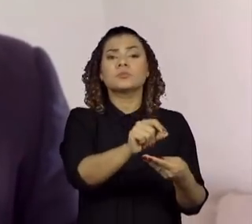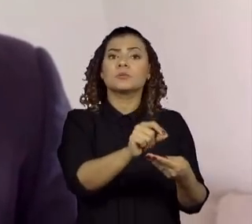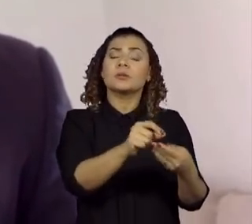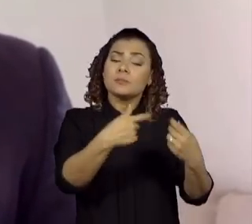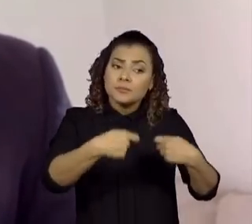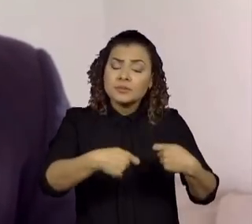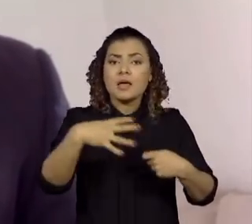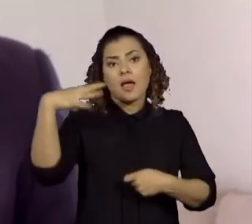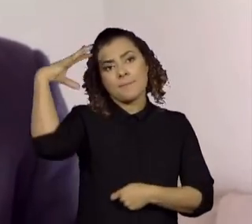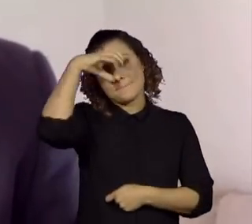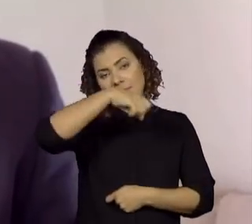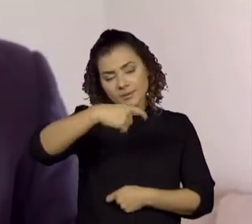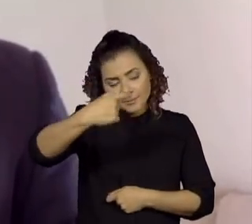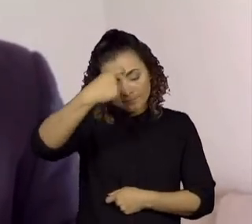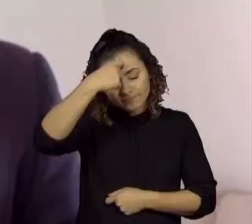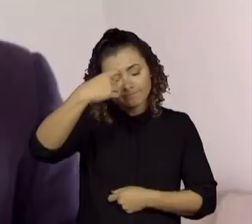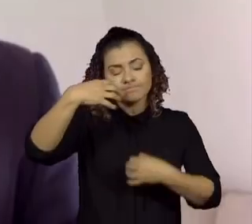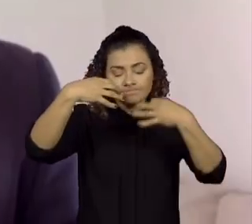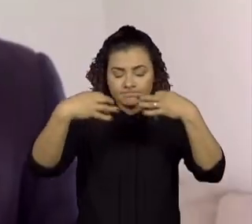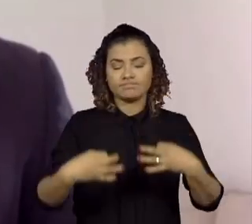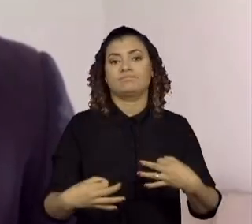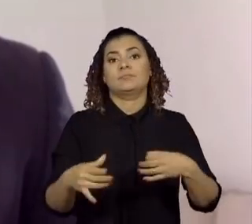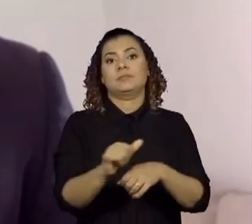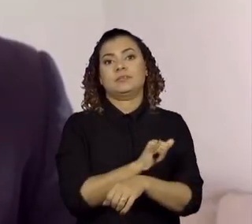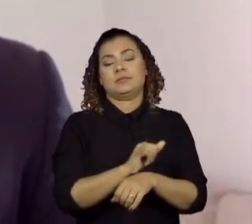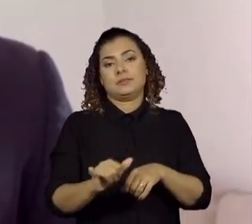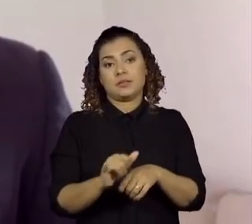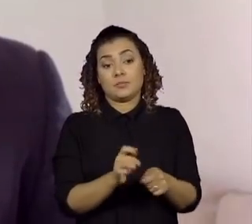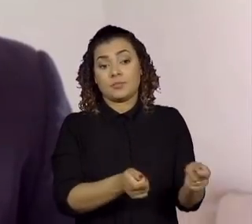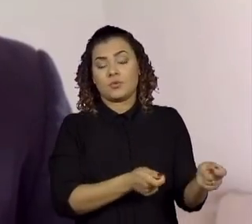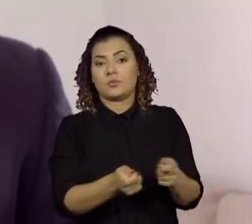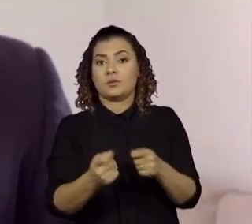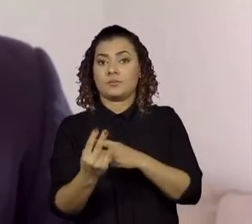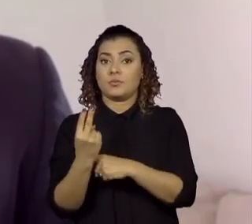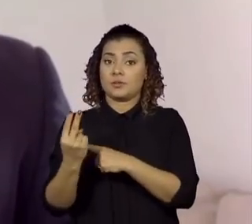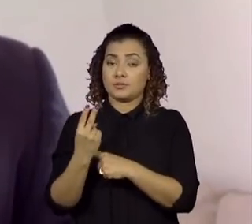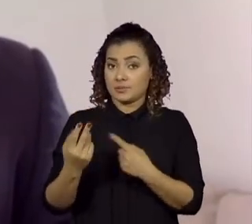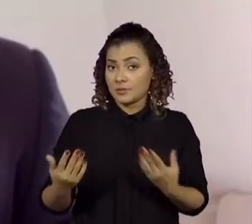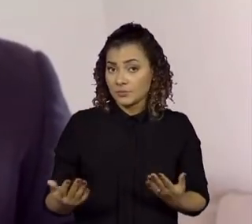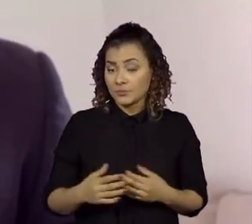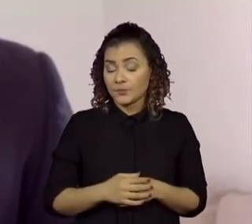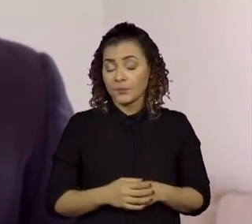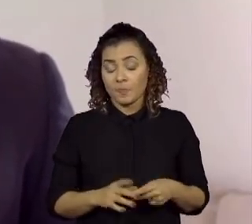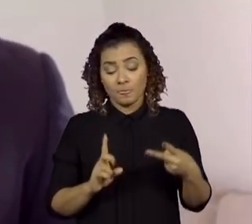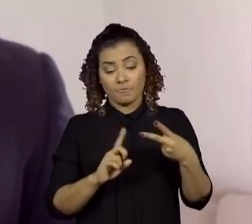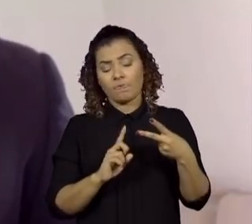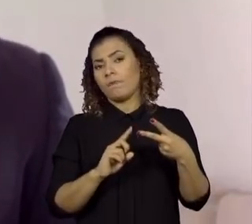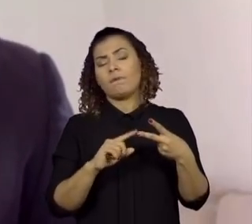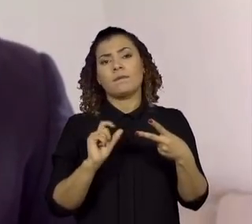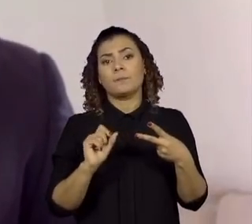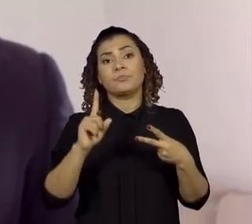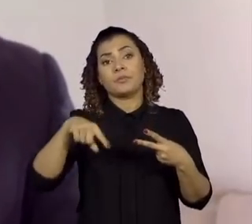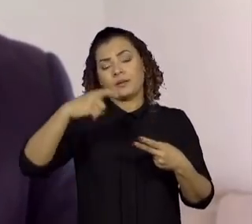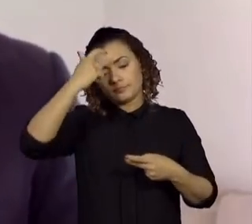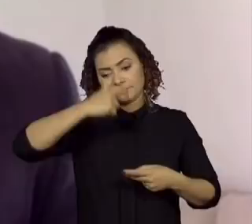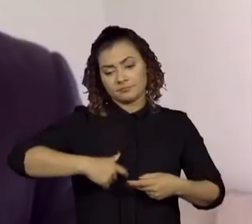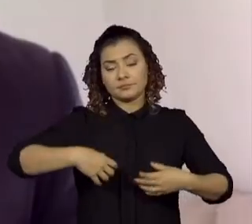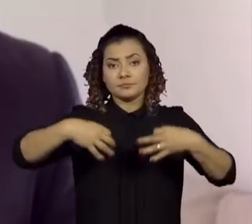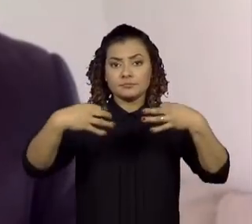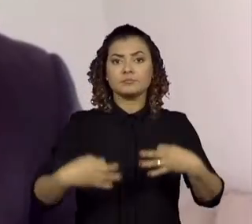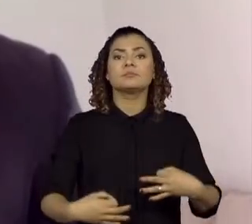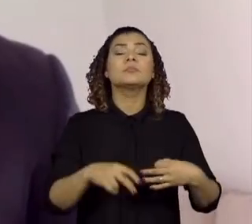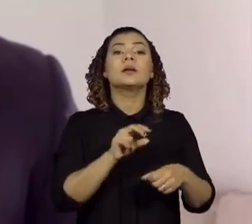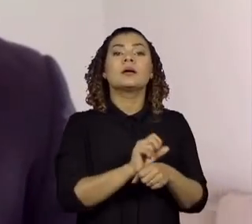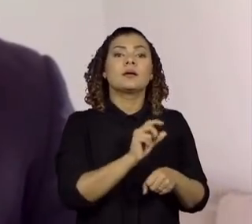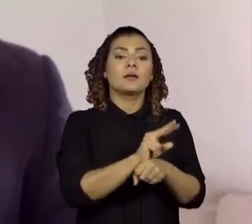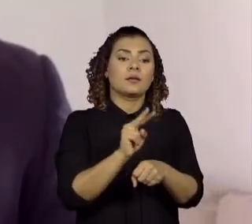empresa adote, né, mecanismos de controle e proteção. E o segundo mesmo é o caráter de